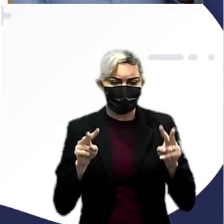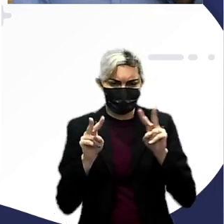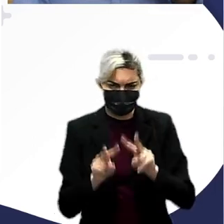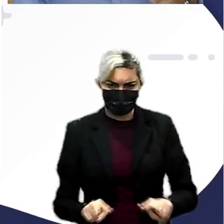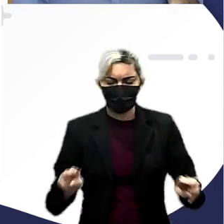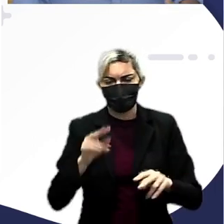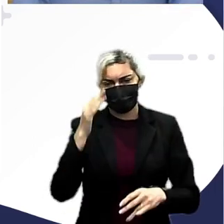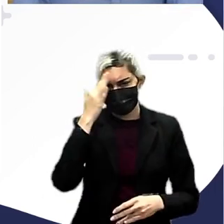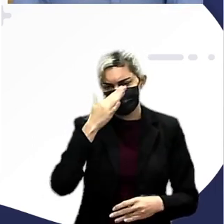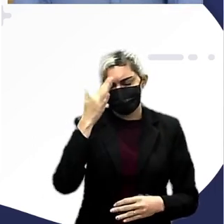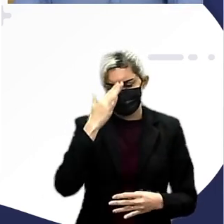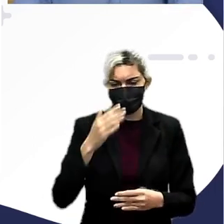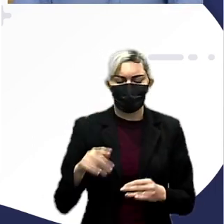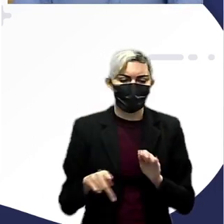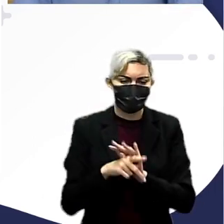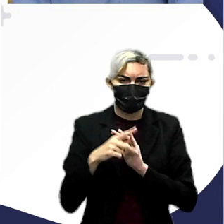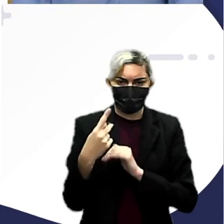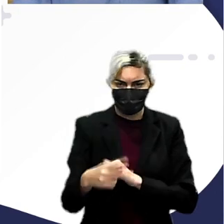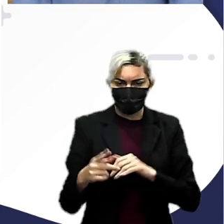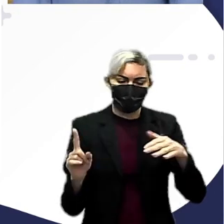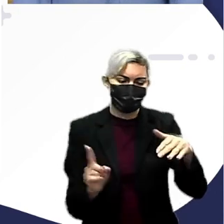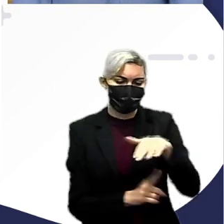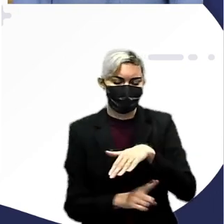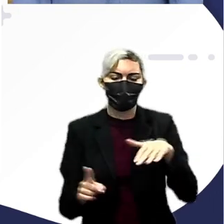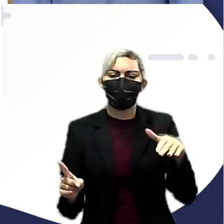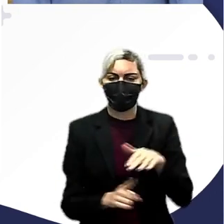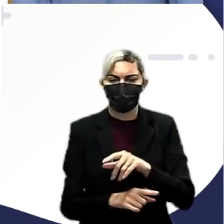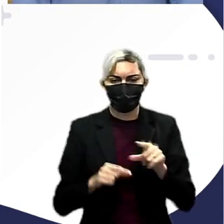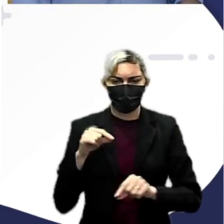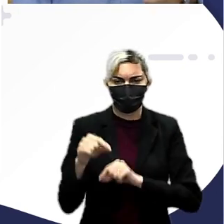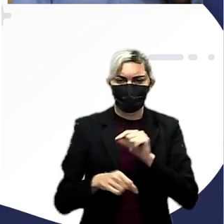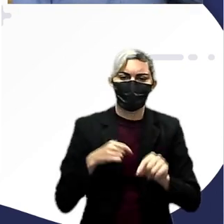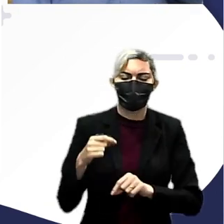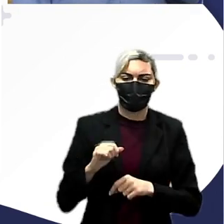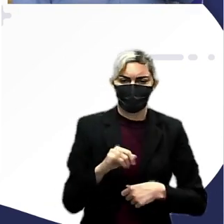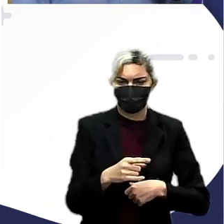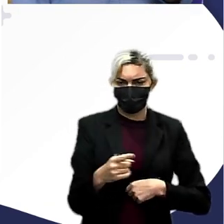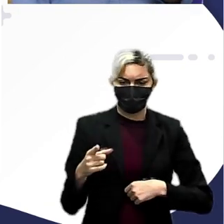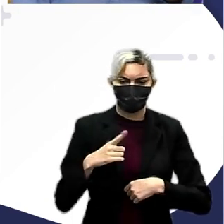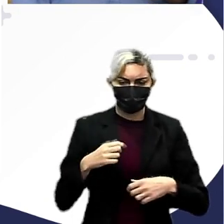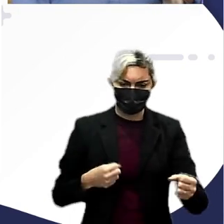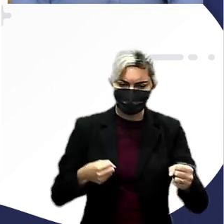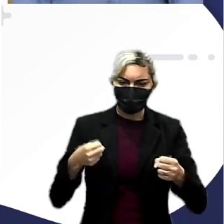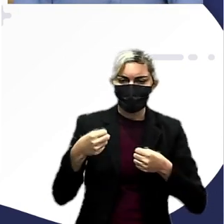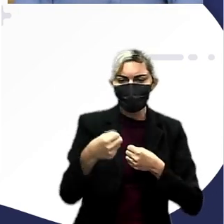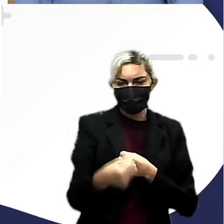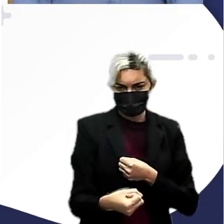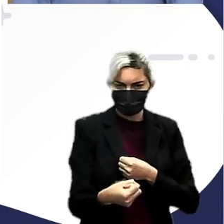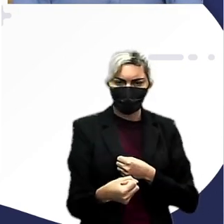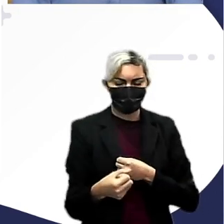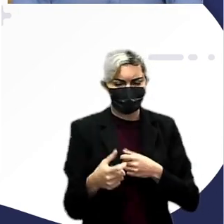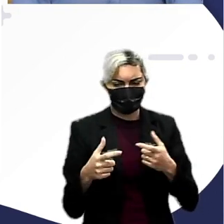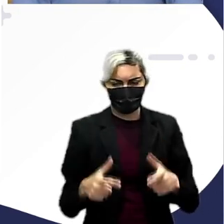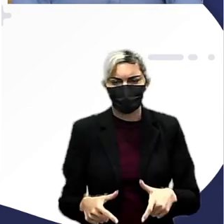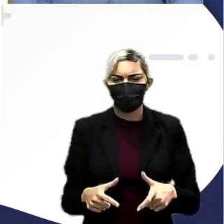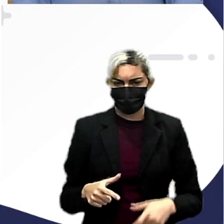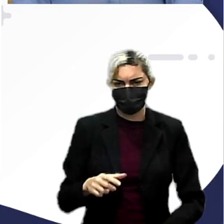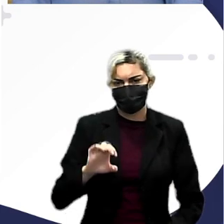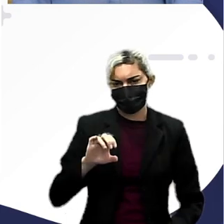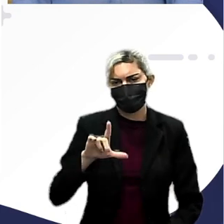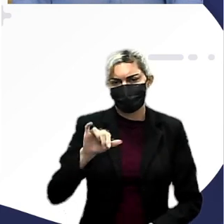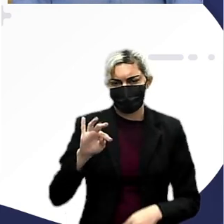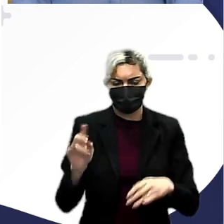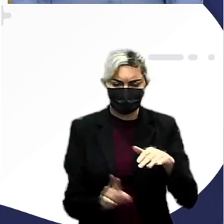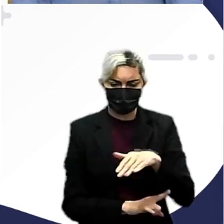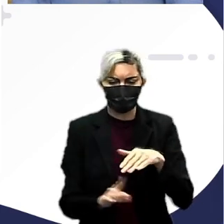um entendimento por parte do cliente de que se você se coloca no lugar do cliente,